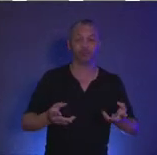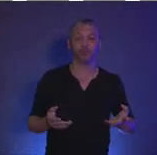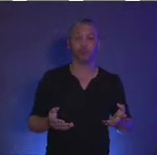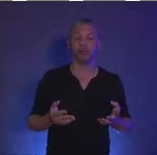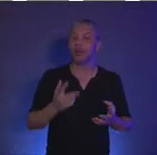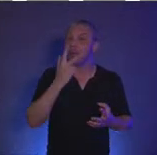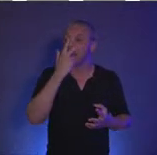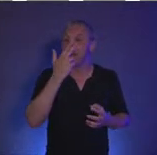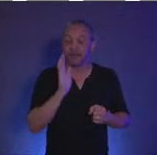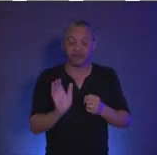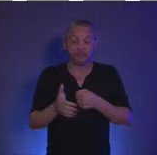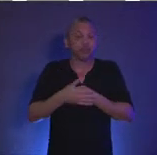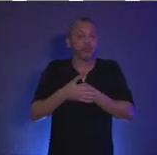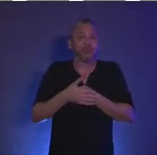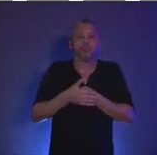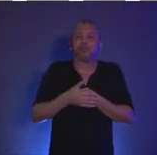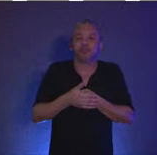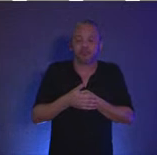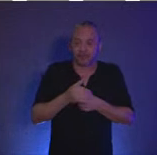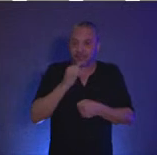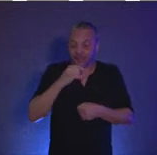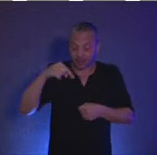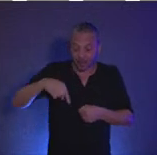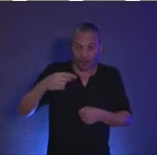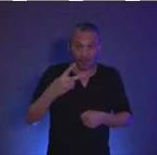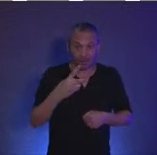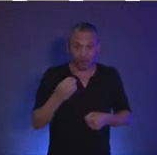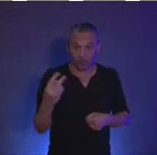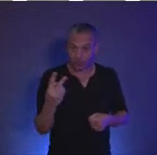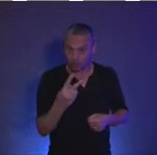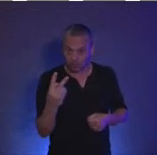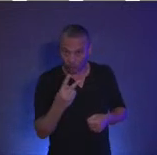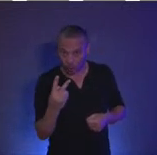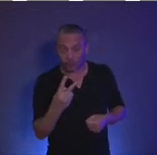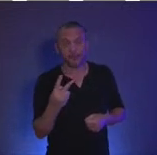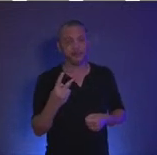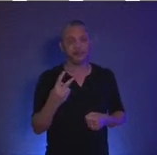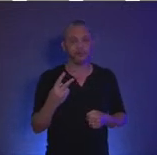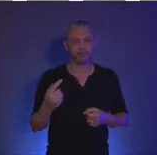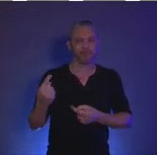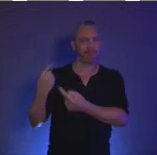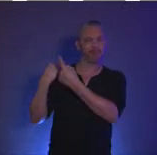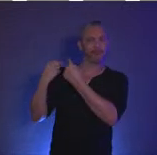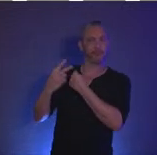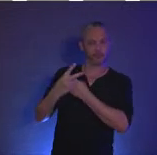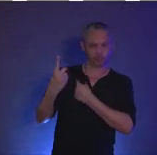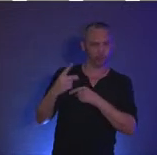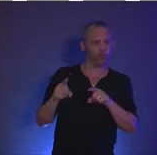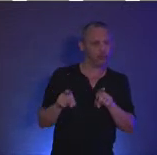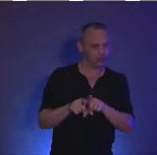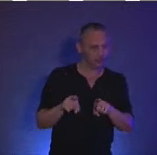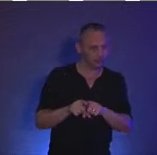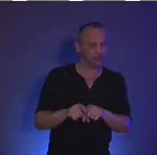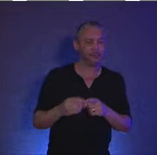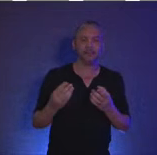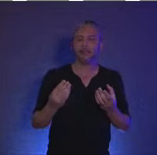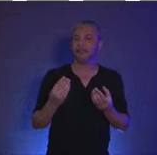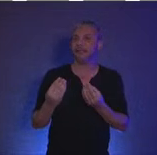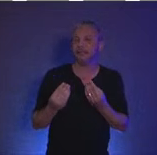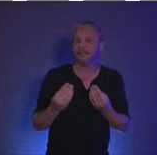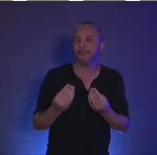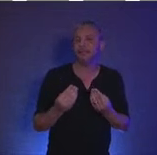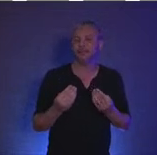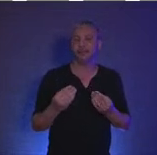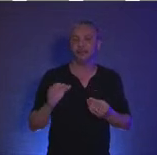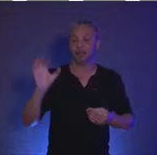invisibilizado até tipo esse ano mesmo. E durante o ano passado, né, e os anos anteriores,